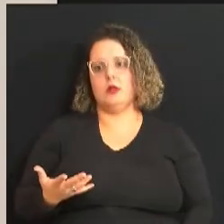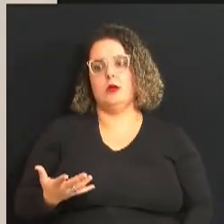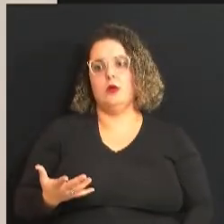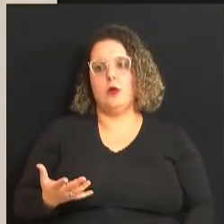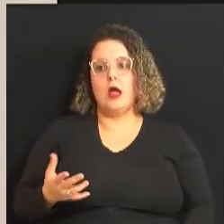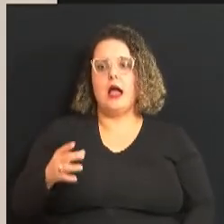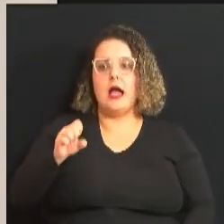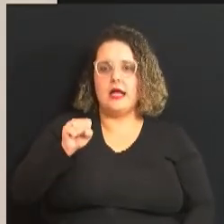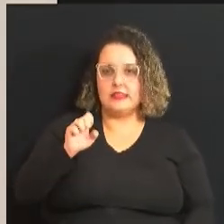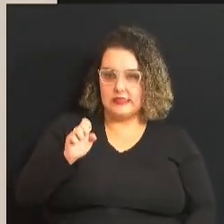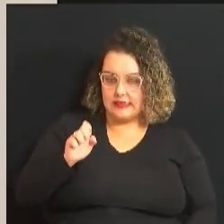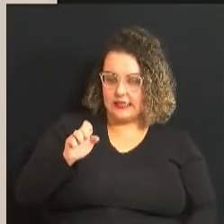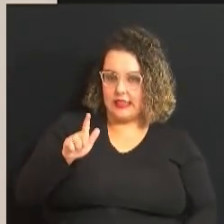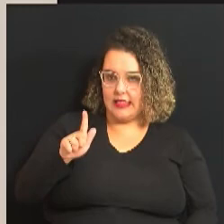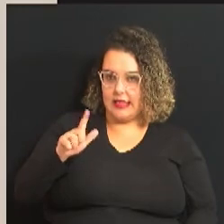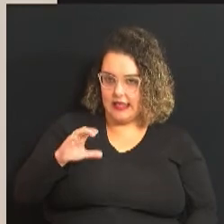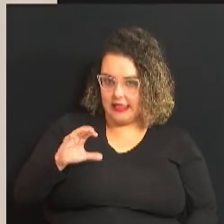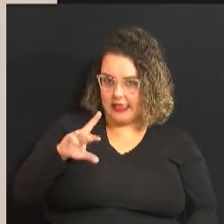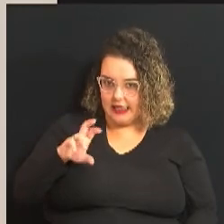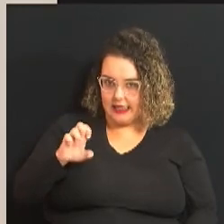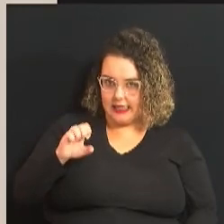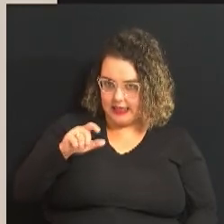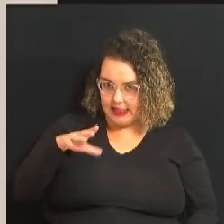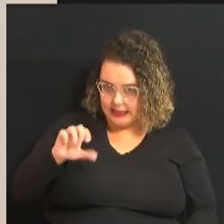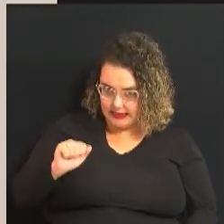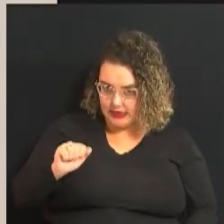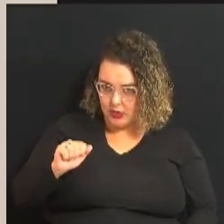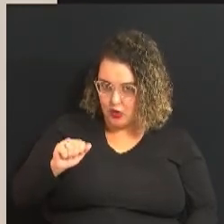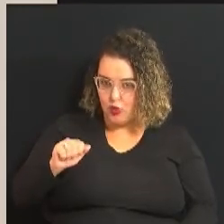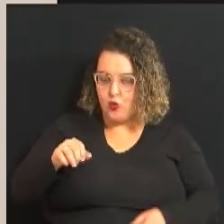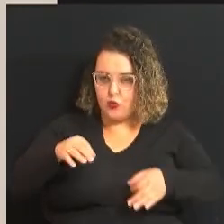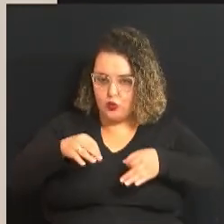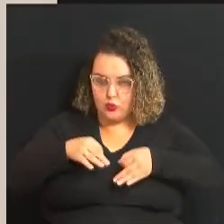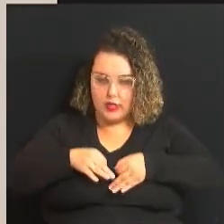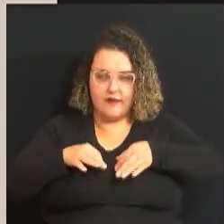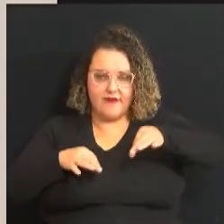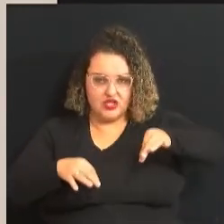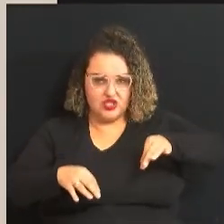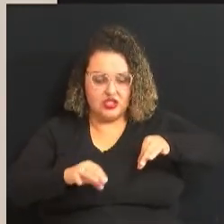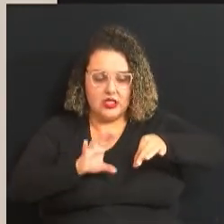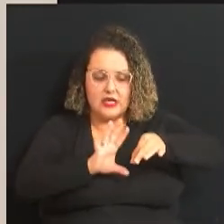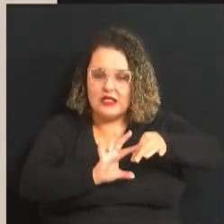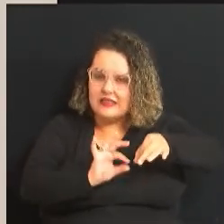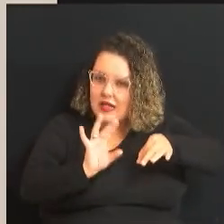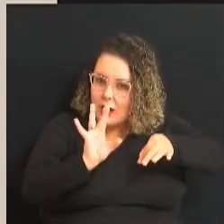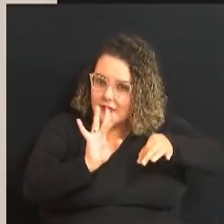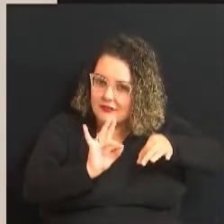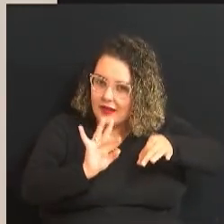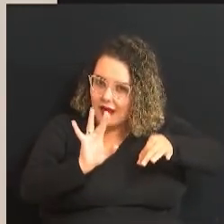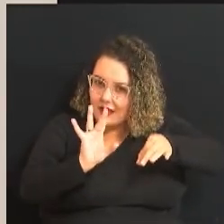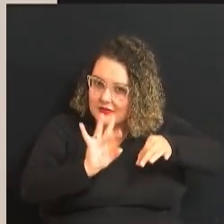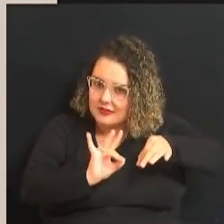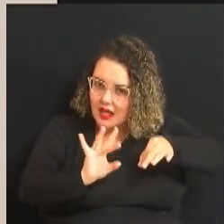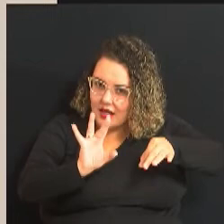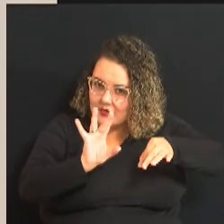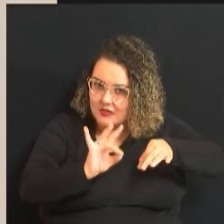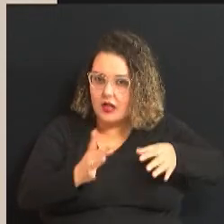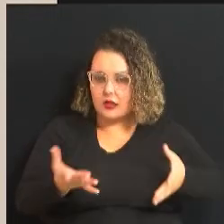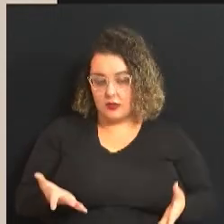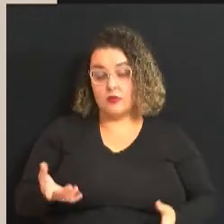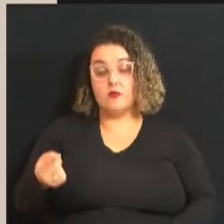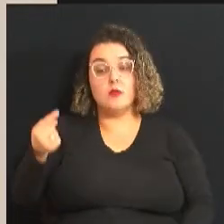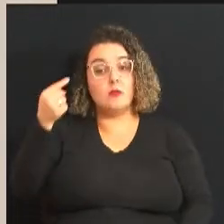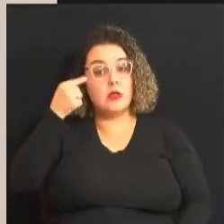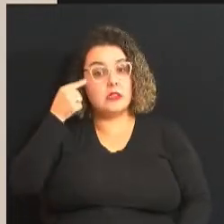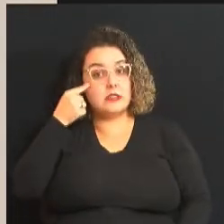secreção vaginal, isso tudo ajuda bastante, tá? Mas vamos considerar assim, que o ciclo da